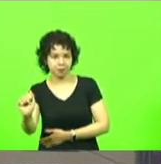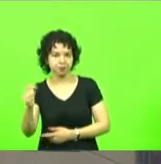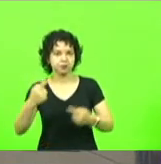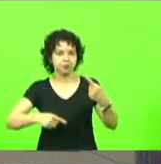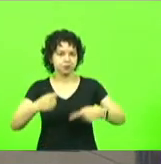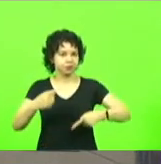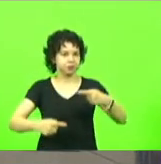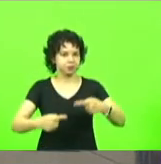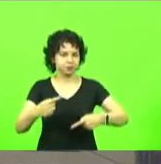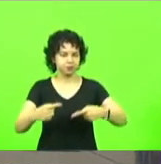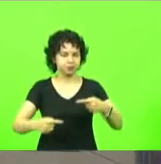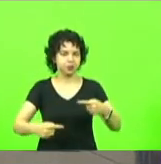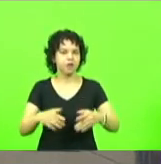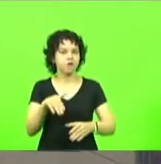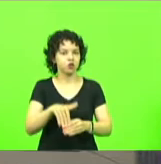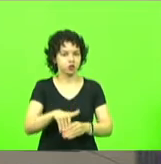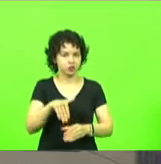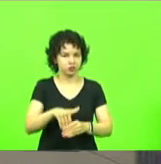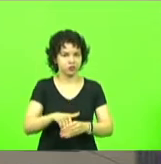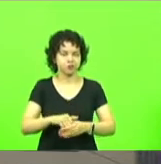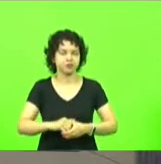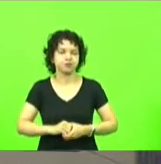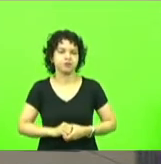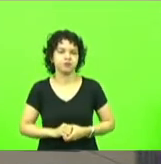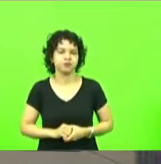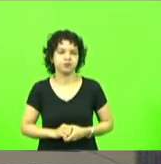não havendo quem queira discutir em votação